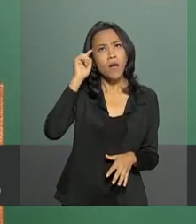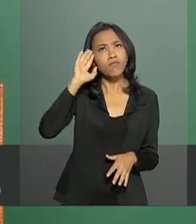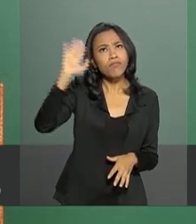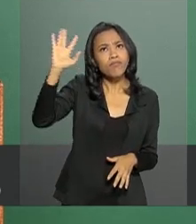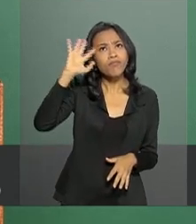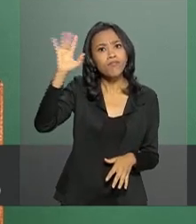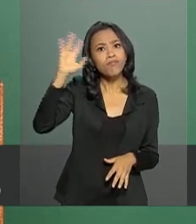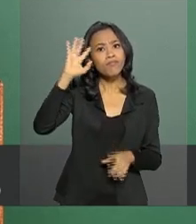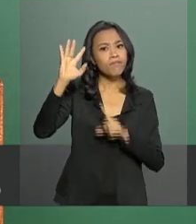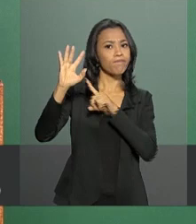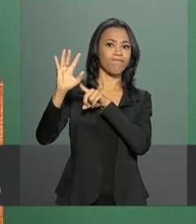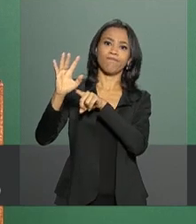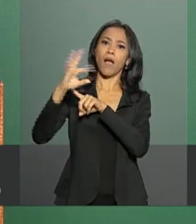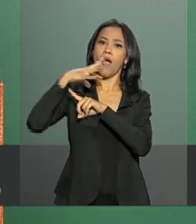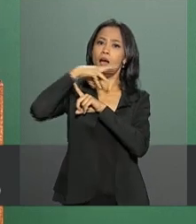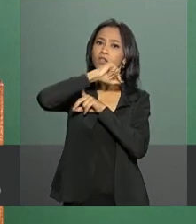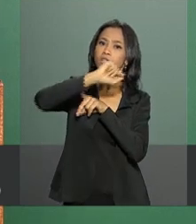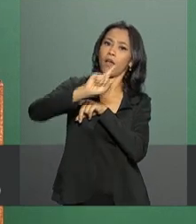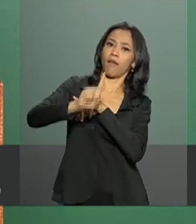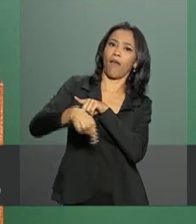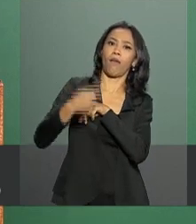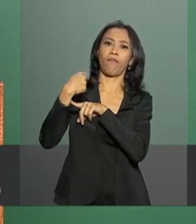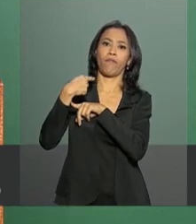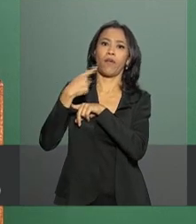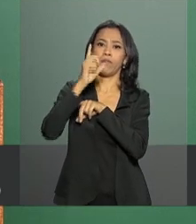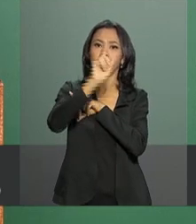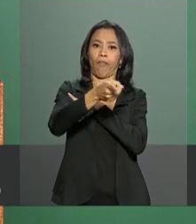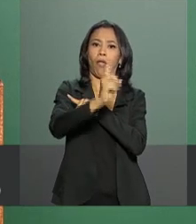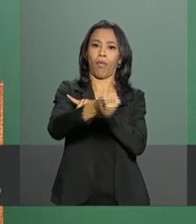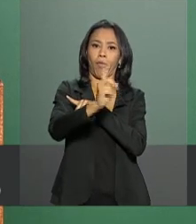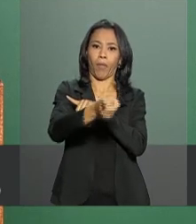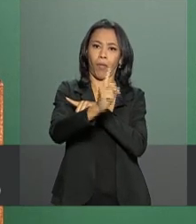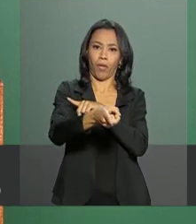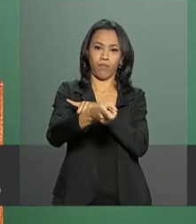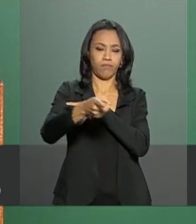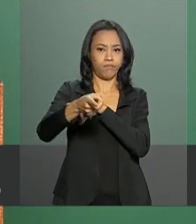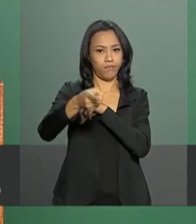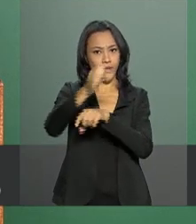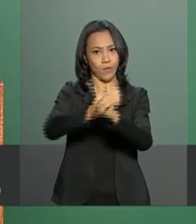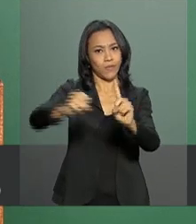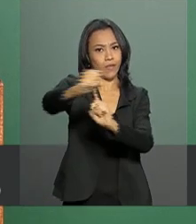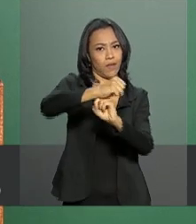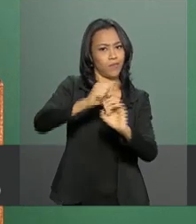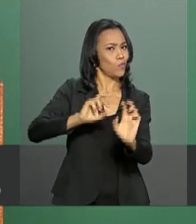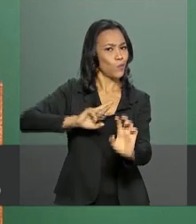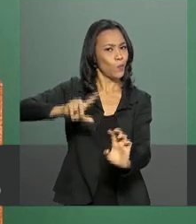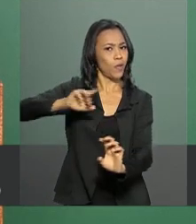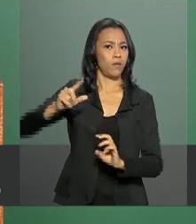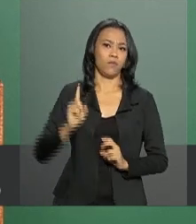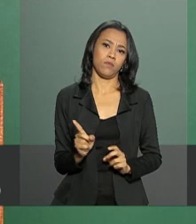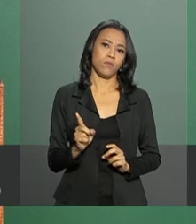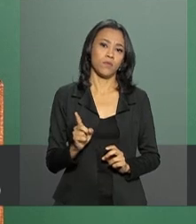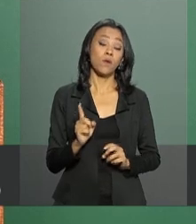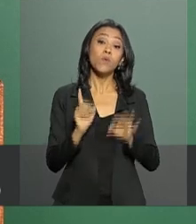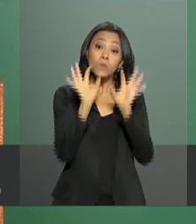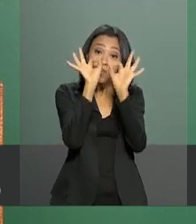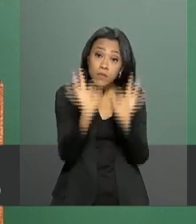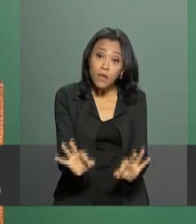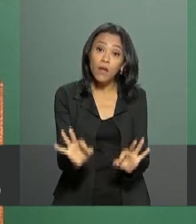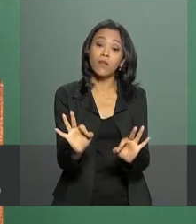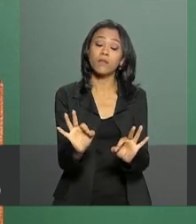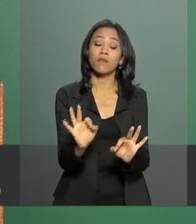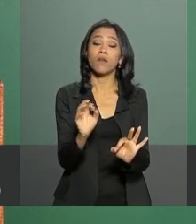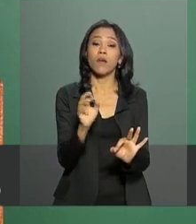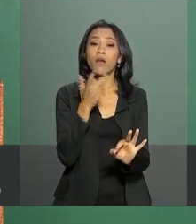condutor da própria sociedade isso não é correto o correto é dizer